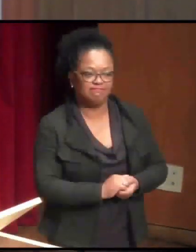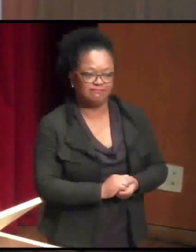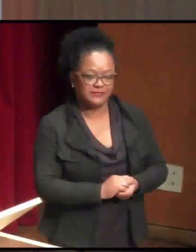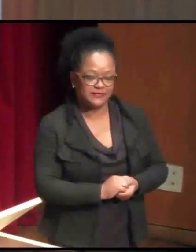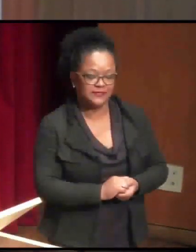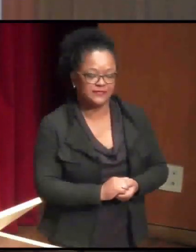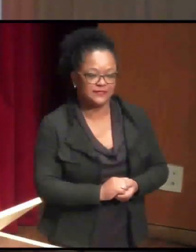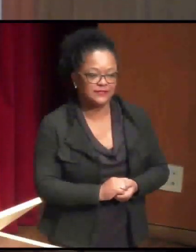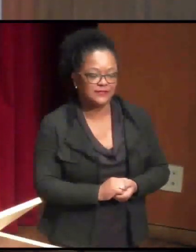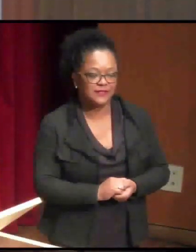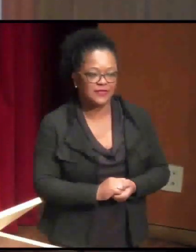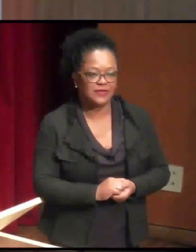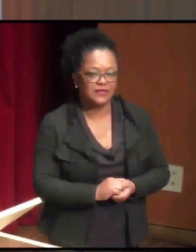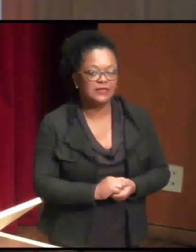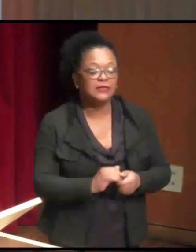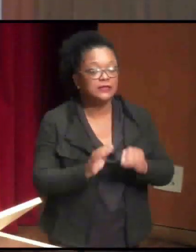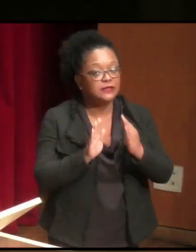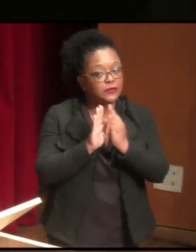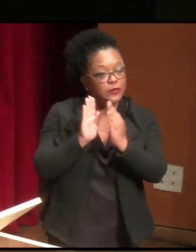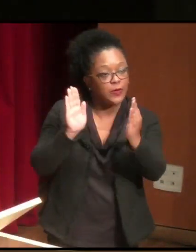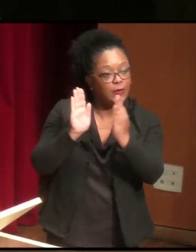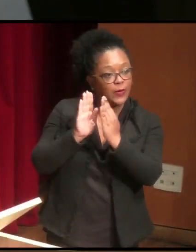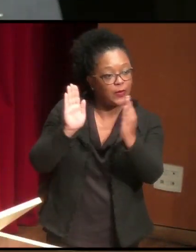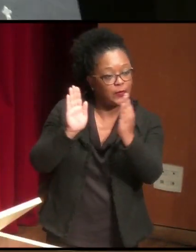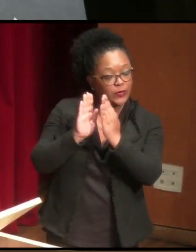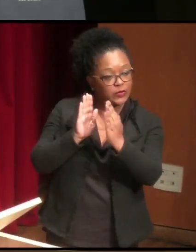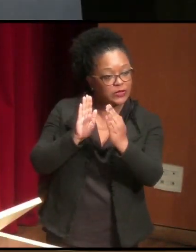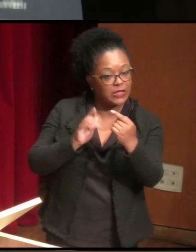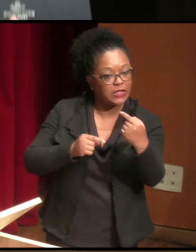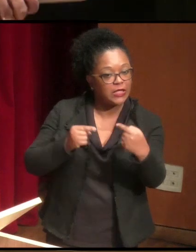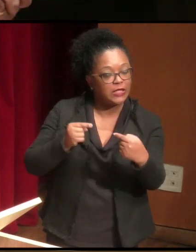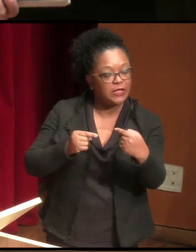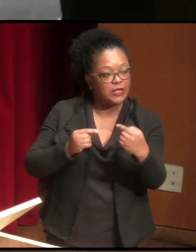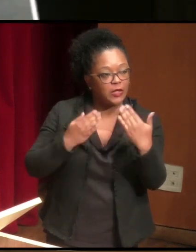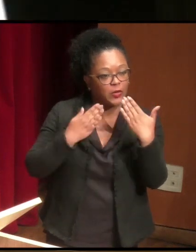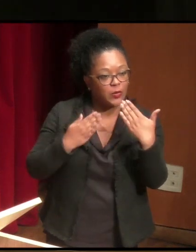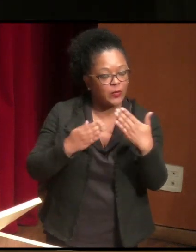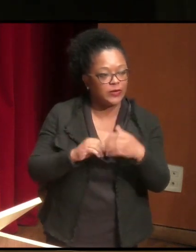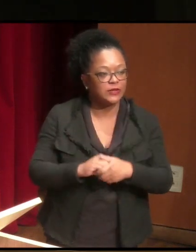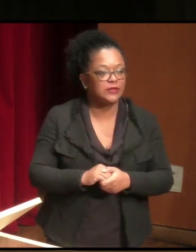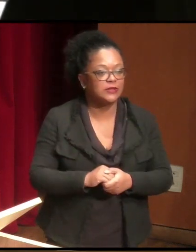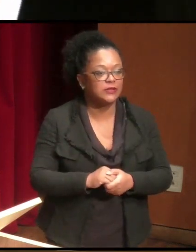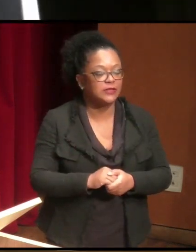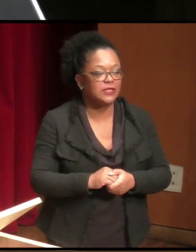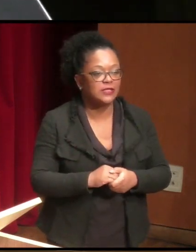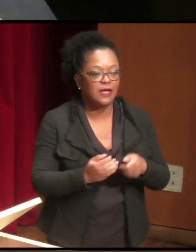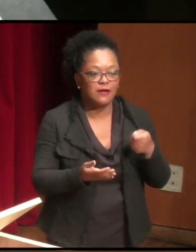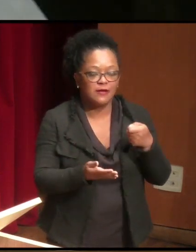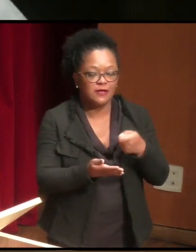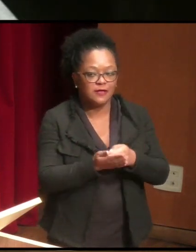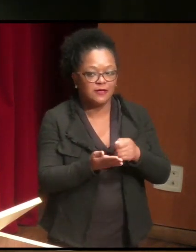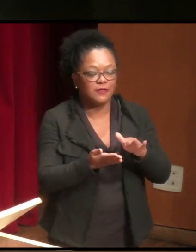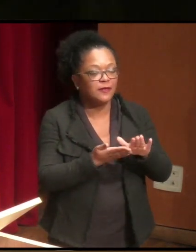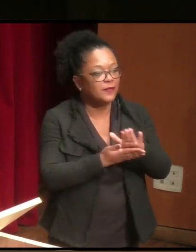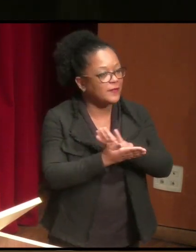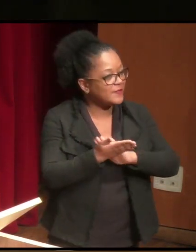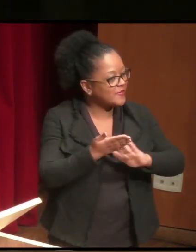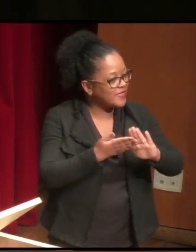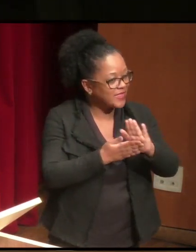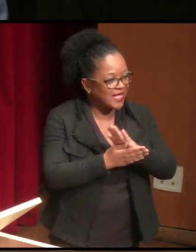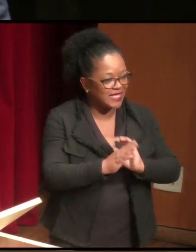R$6.000. Sim. E a biblioteca pública, municipal ou deficiente visual não paga nada? Não paga nada. Nada. É um